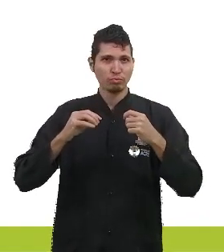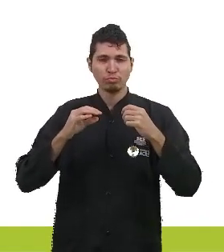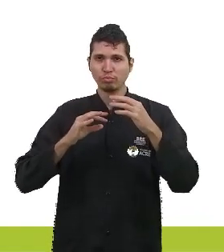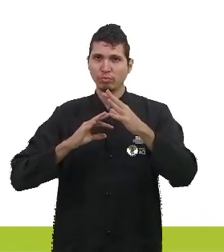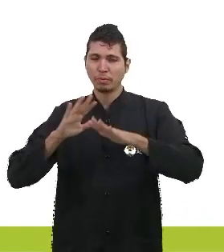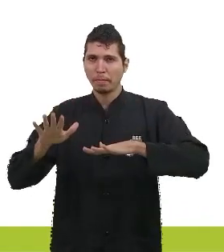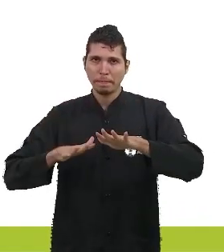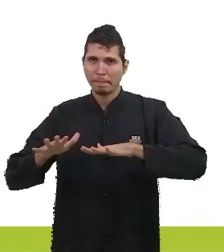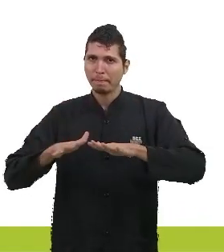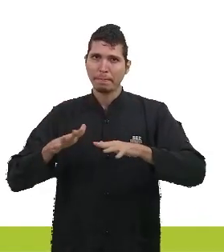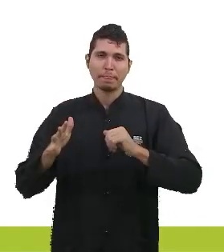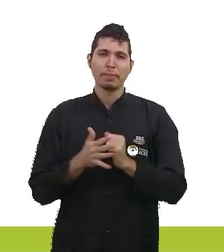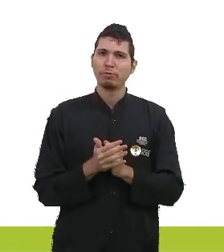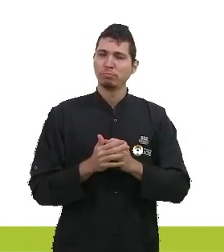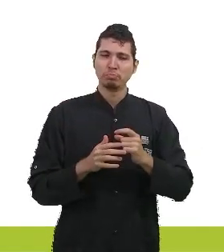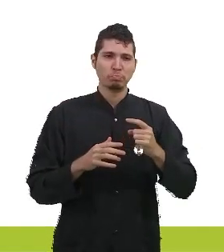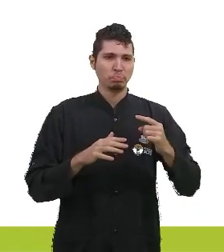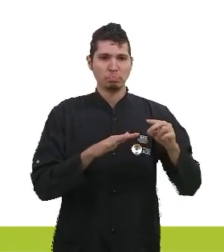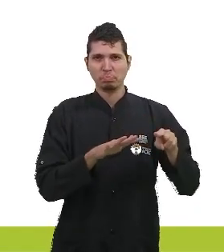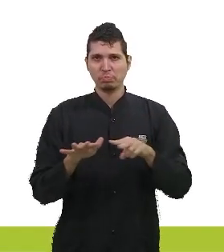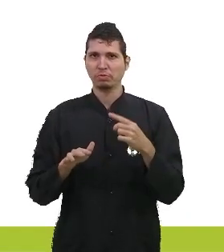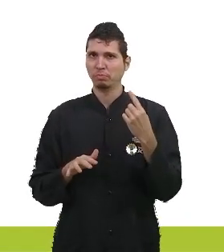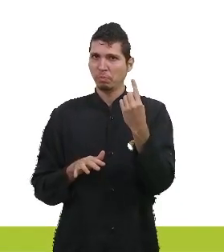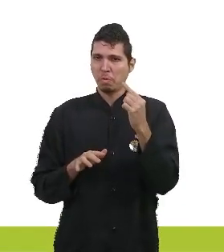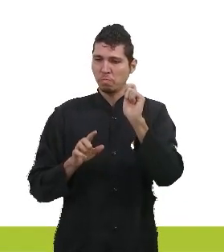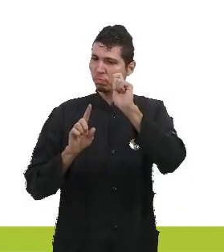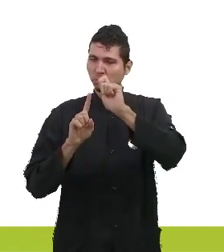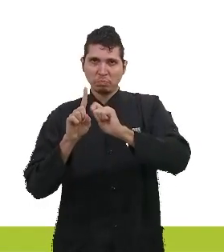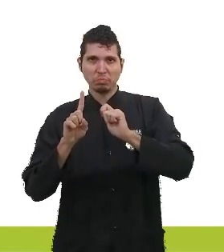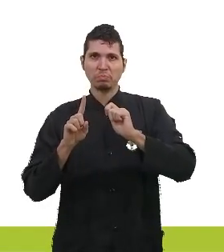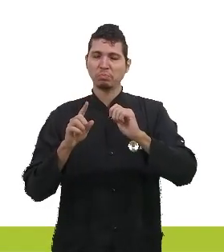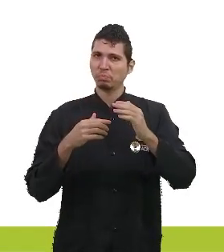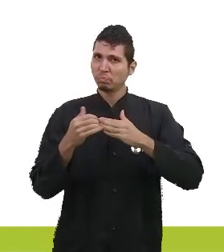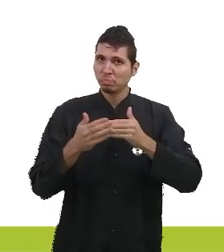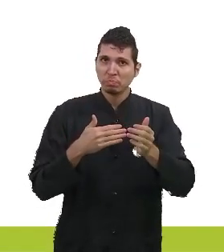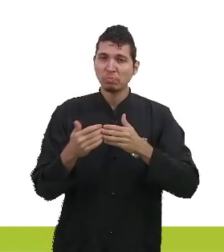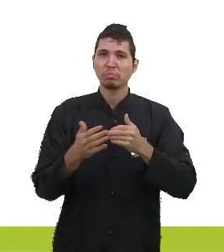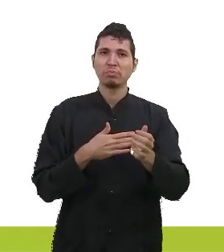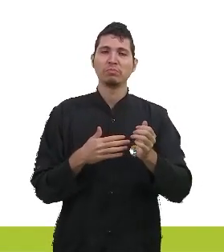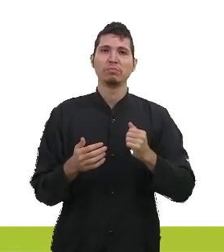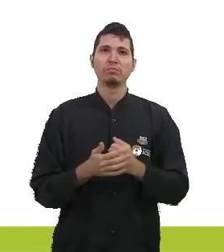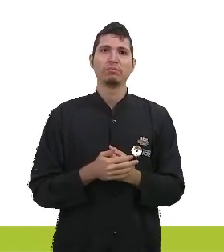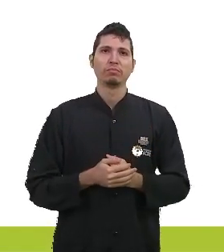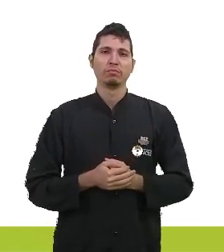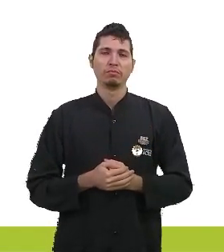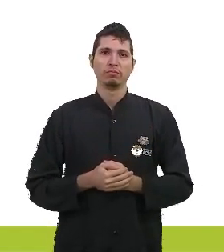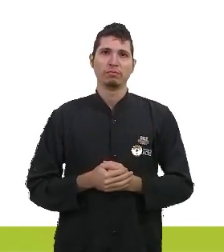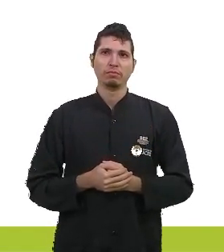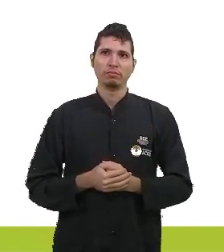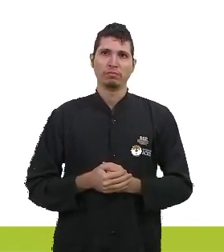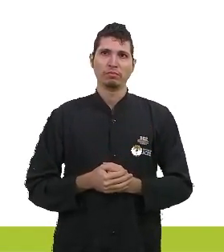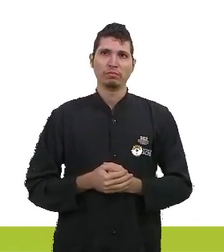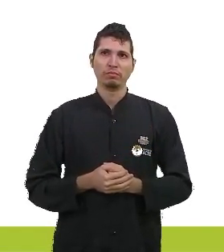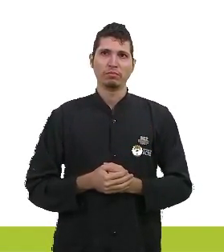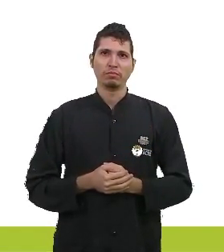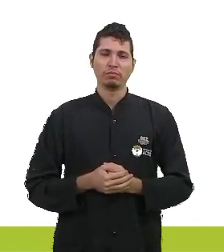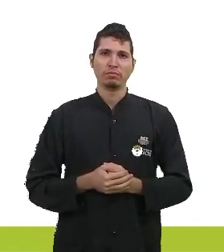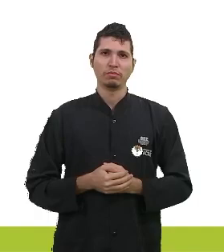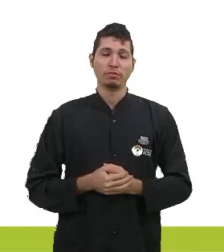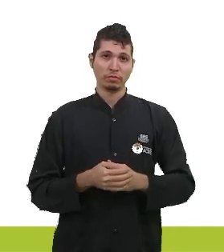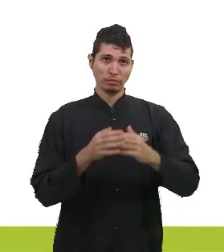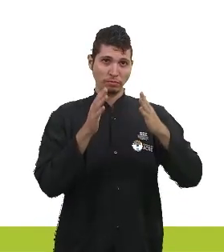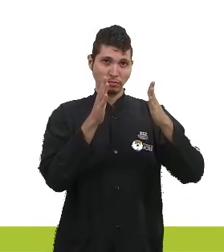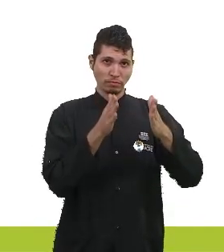um projeto, uma semana, um mês, enfim. A gente vai organizar, listar. Vou até grifar aqui e deixar bem bonitinho para vocês. O que vocês vão fazer